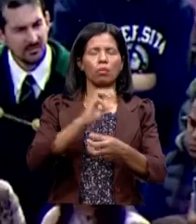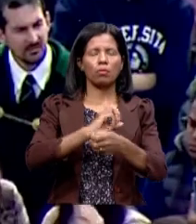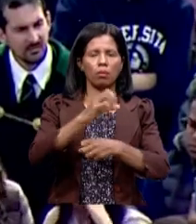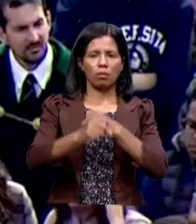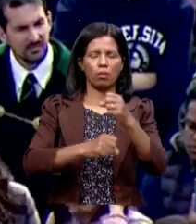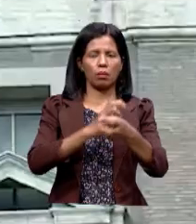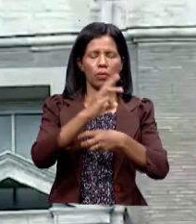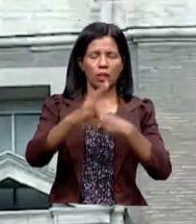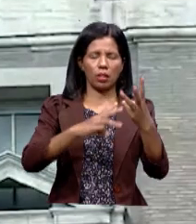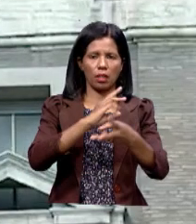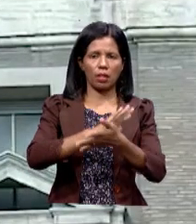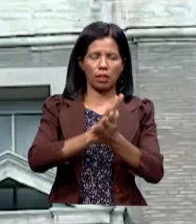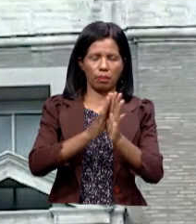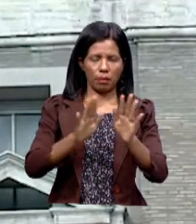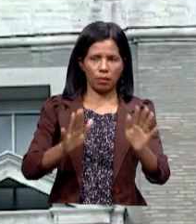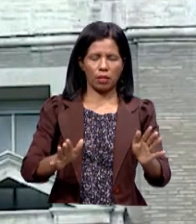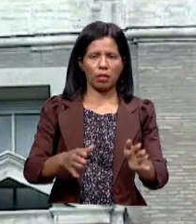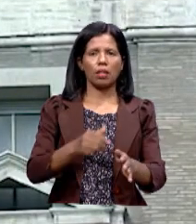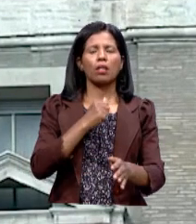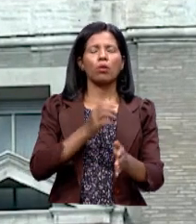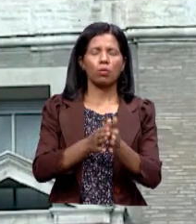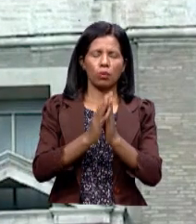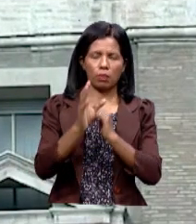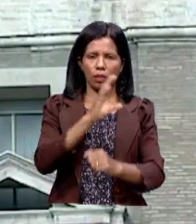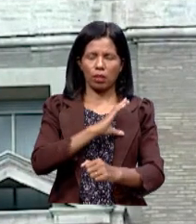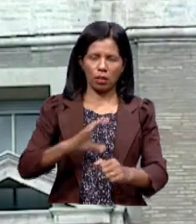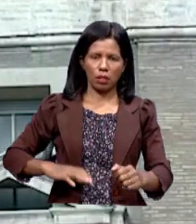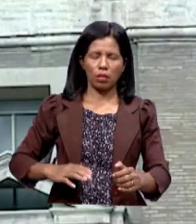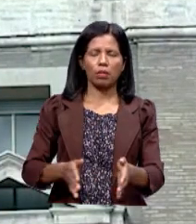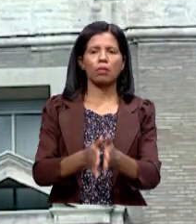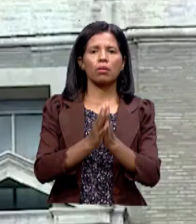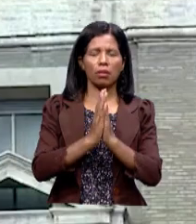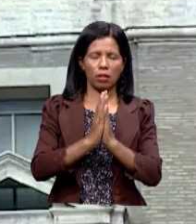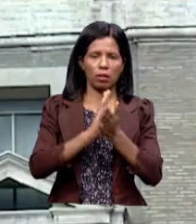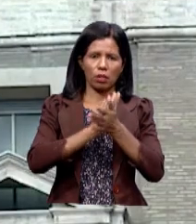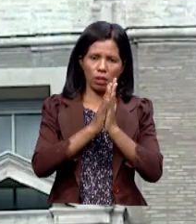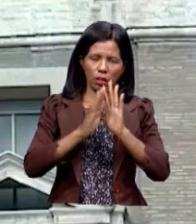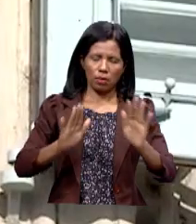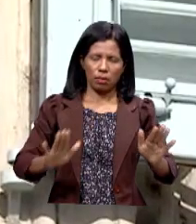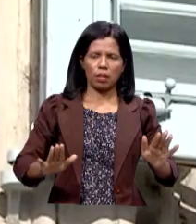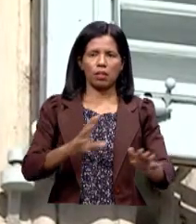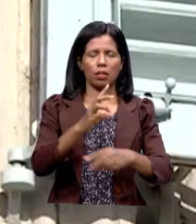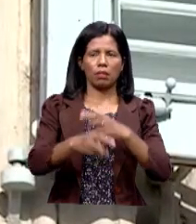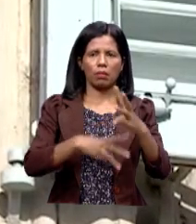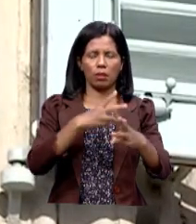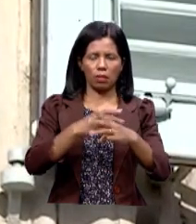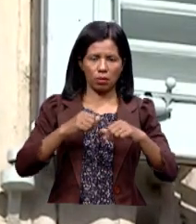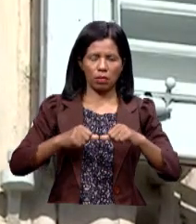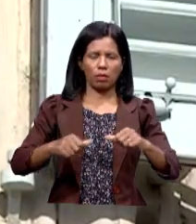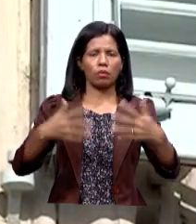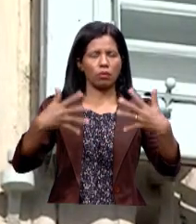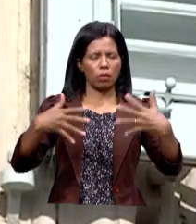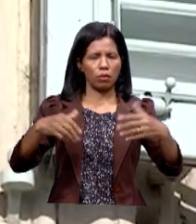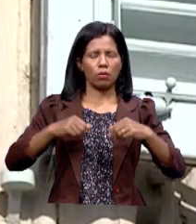Igreja Católica Romana, Papa Masuso Basarane Sira, a Tureza da Paz e a Mundo, também equipamento fundo continua a aumentar.